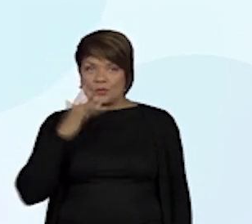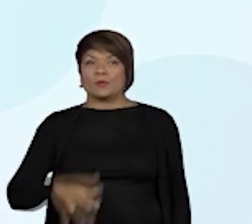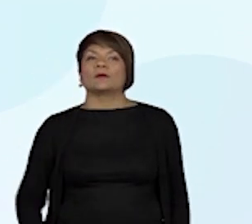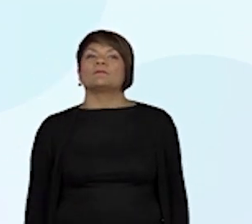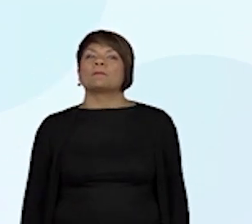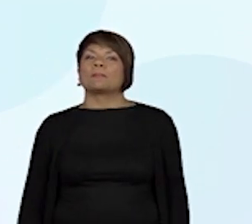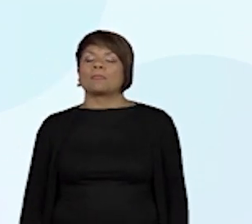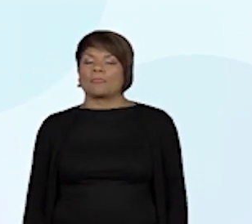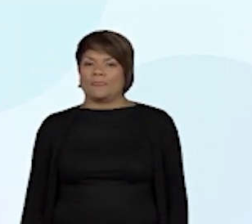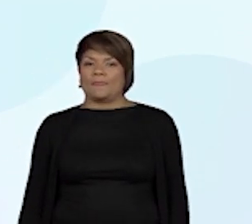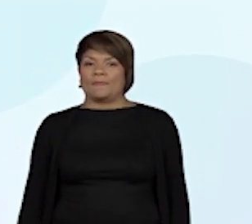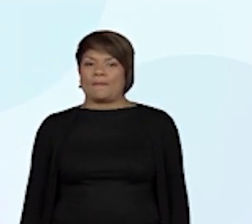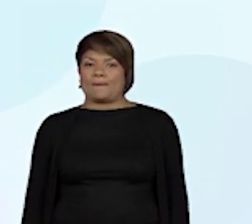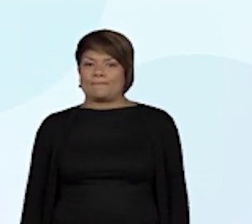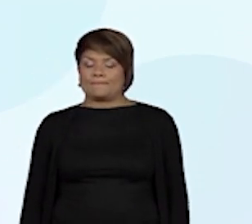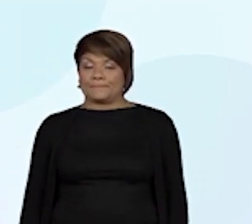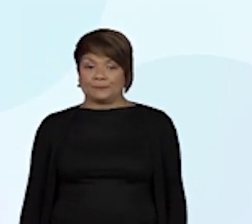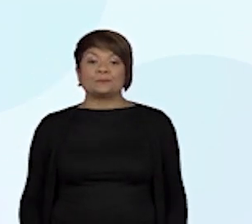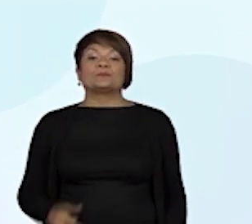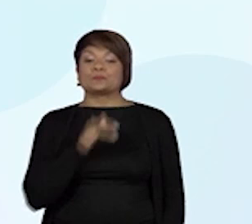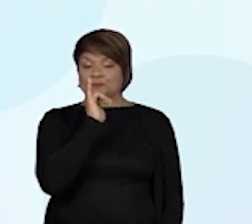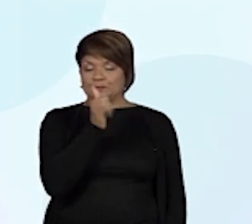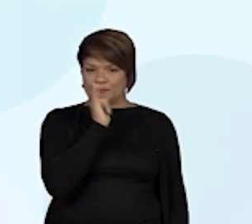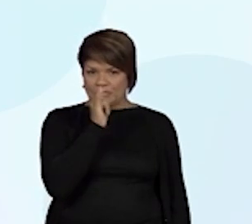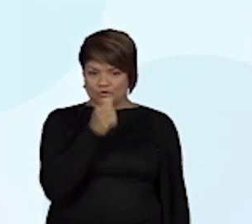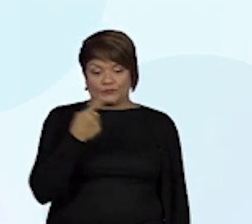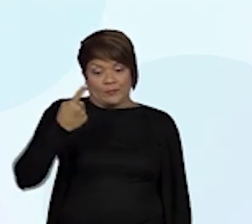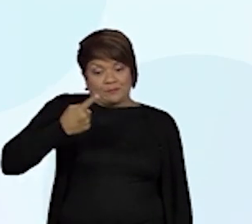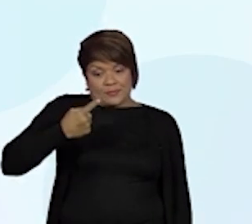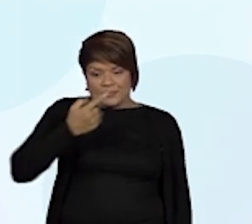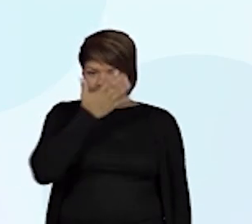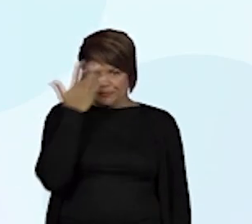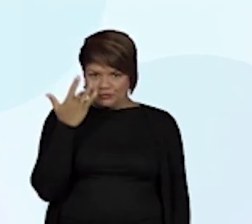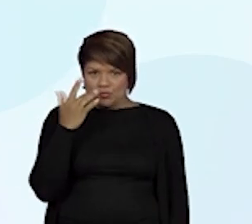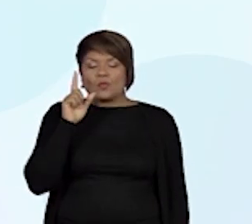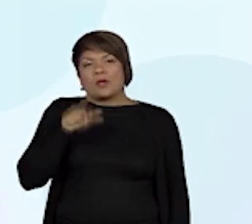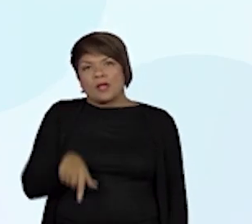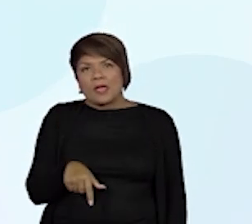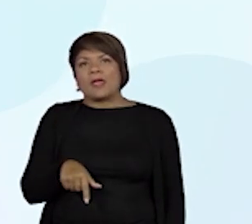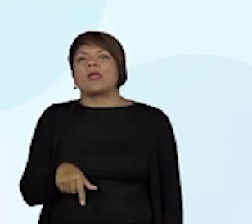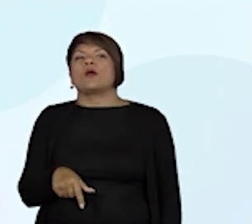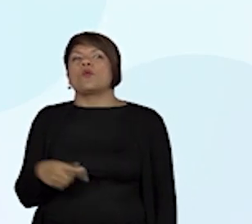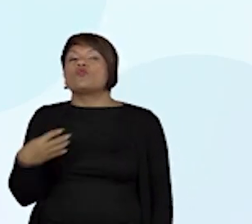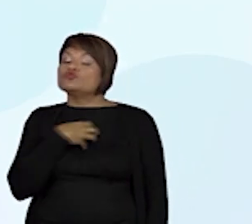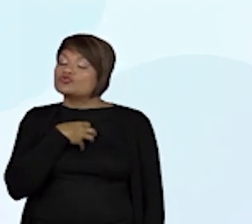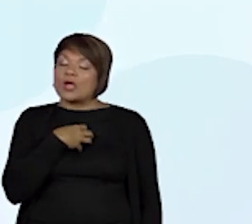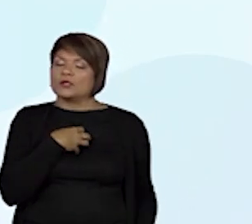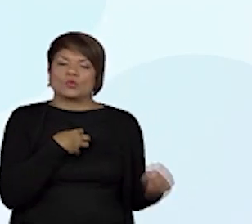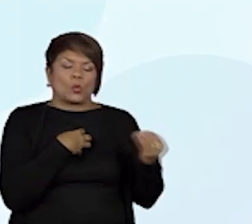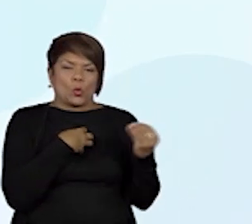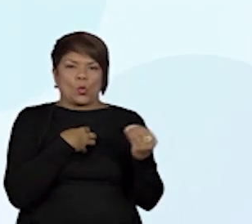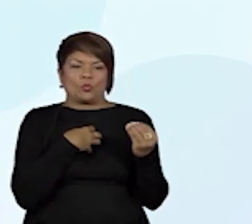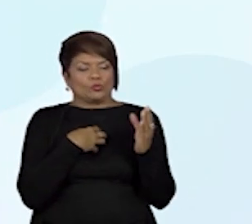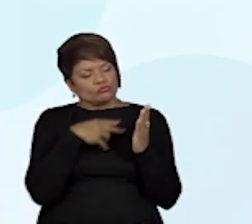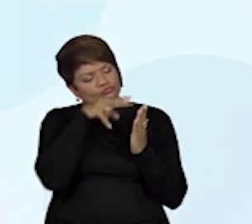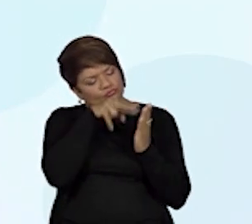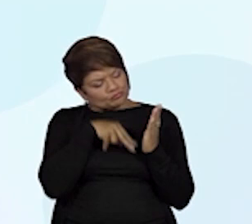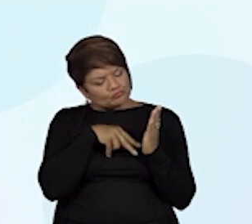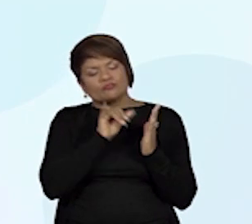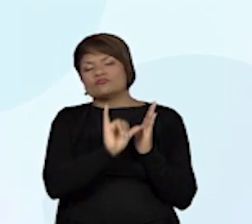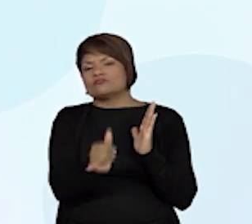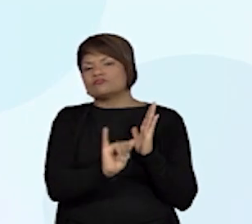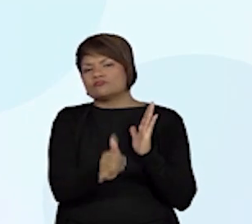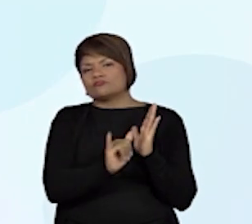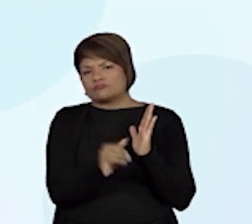ler, professora? Posso. Narrativa em primeira pessoa é o modo como a história é narrada por um personagem de